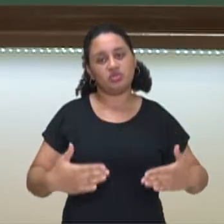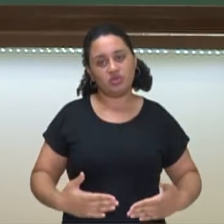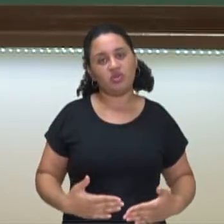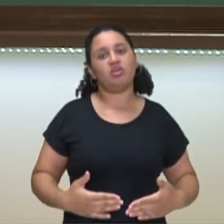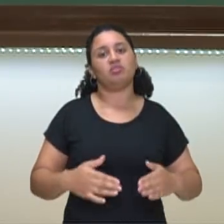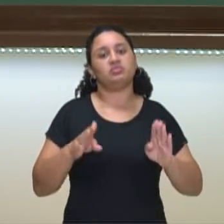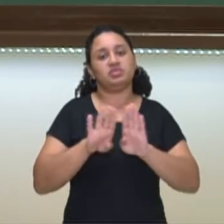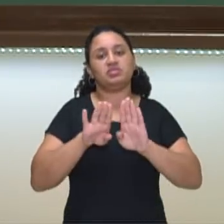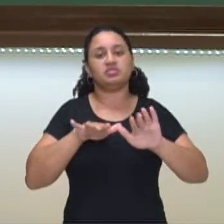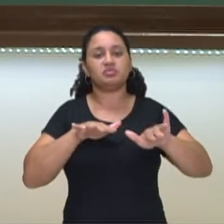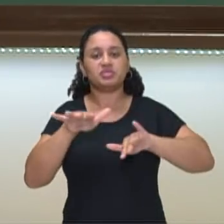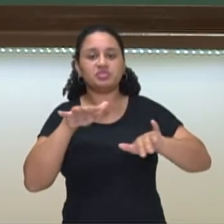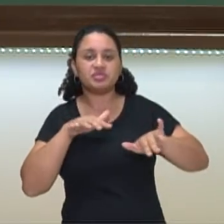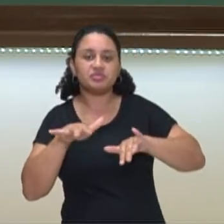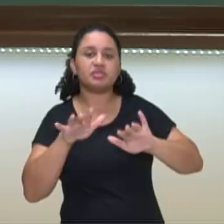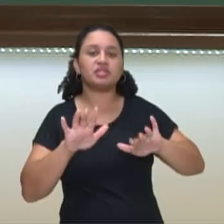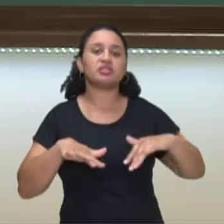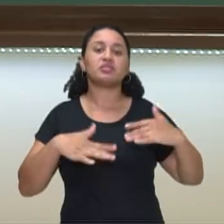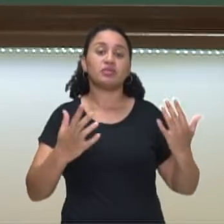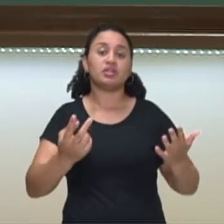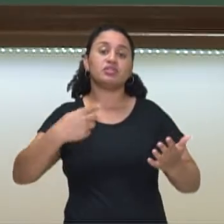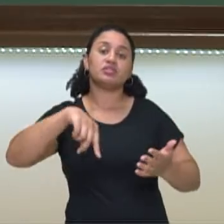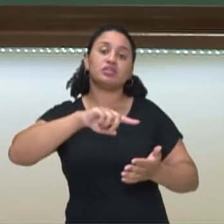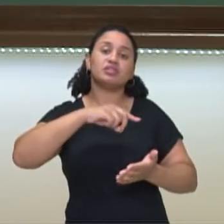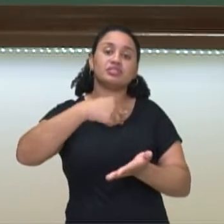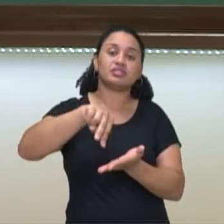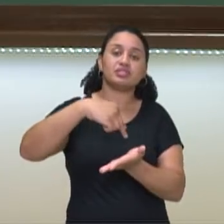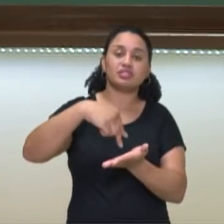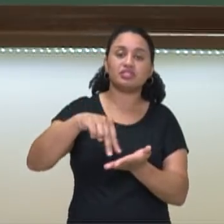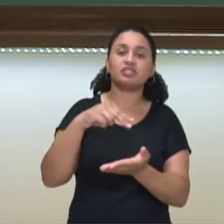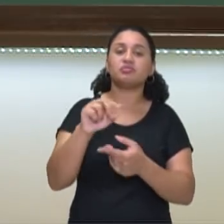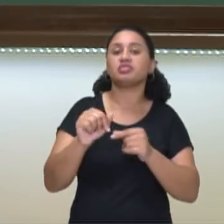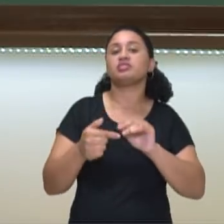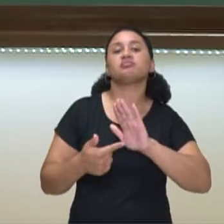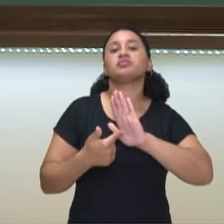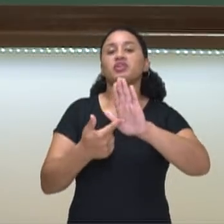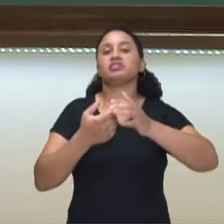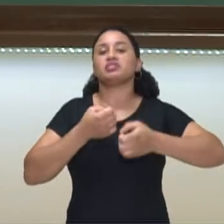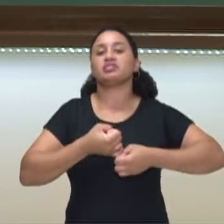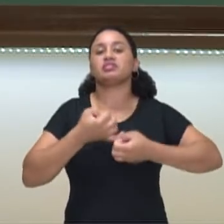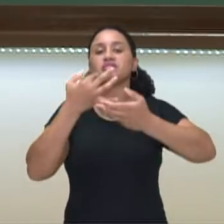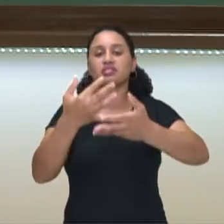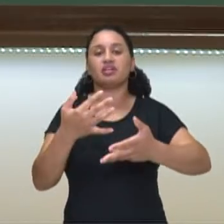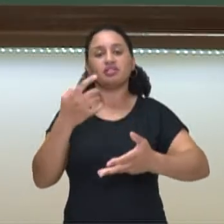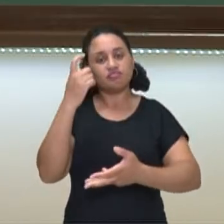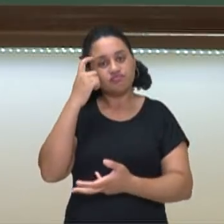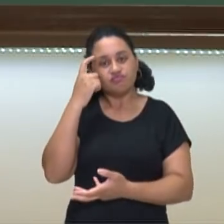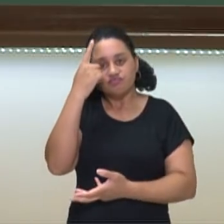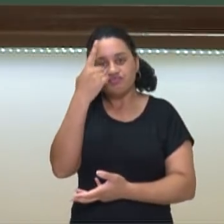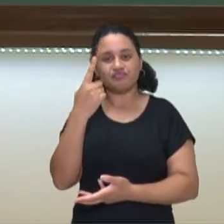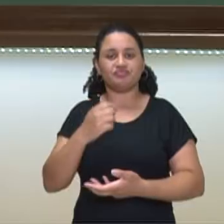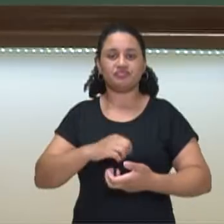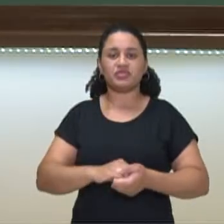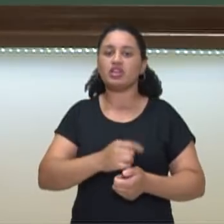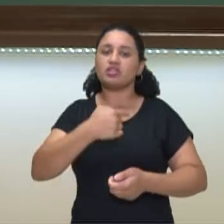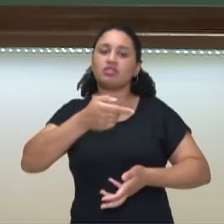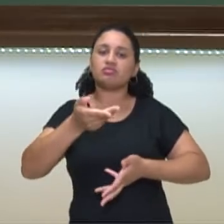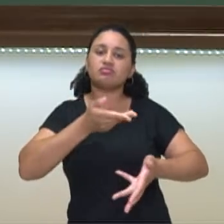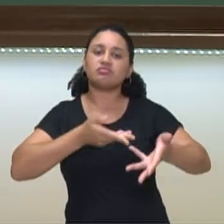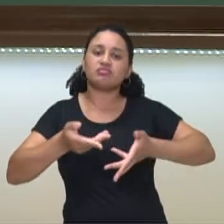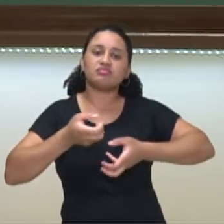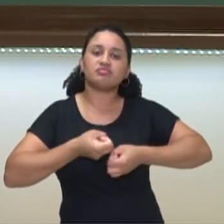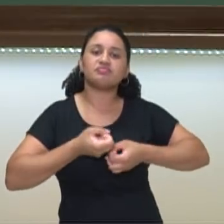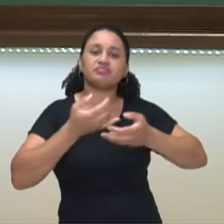nossos movimentos, quando dançamos, estamos expressando uma ideia, estamos transmitindo